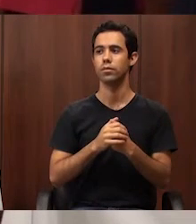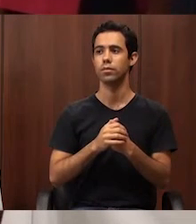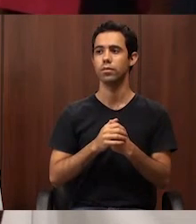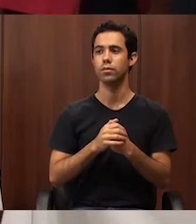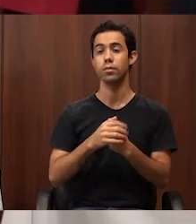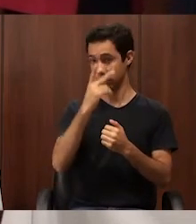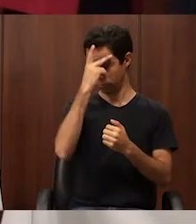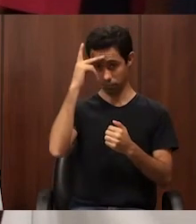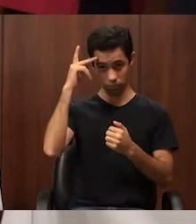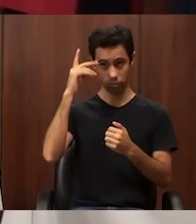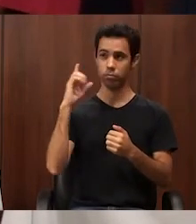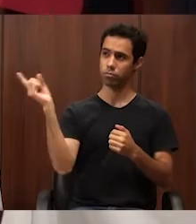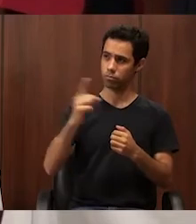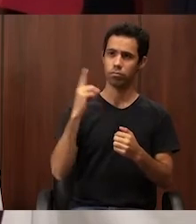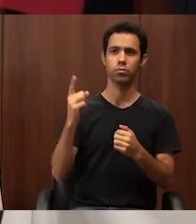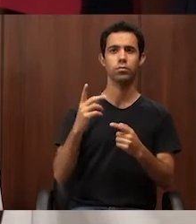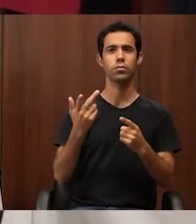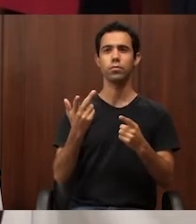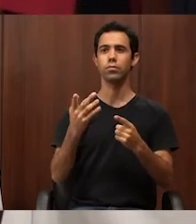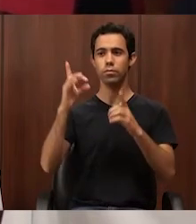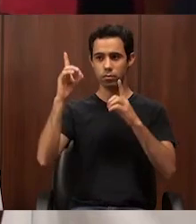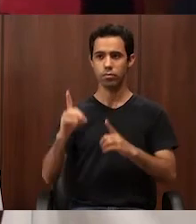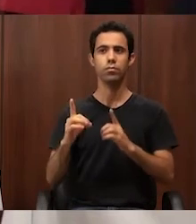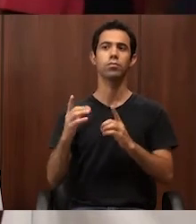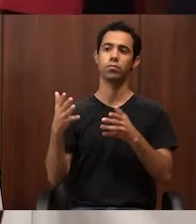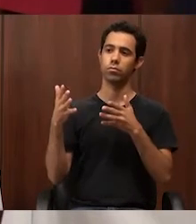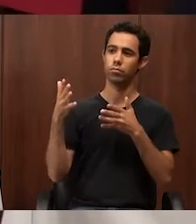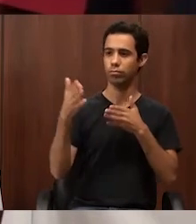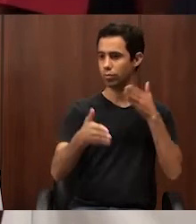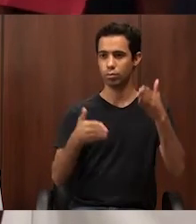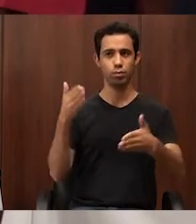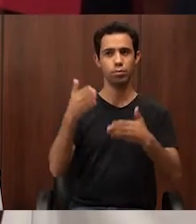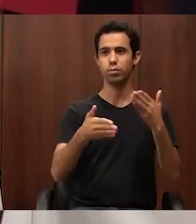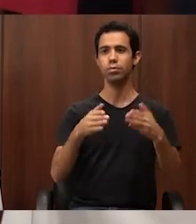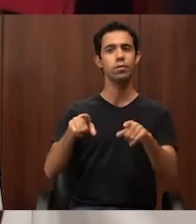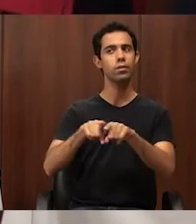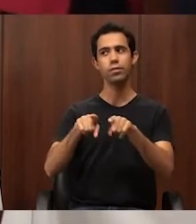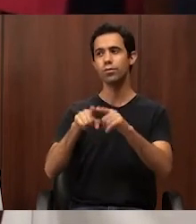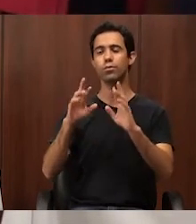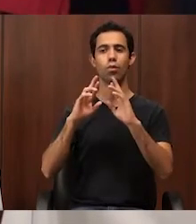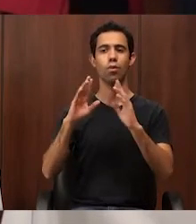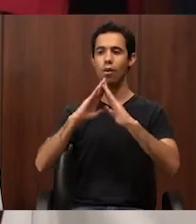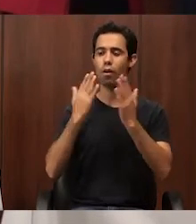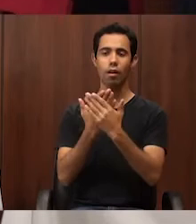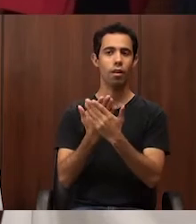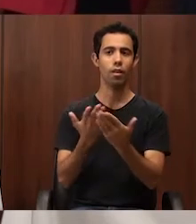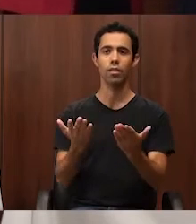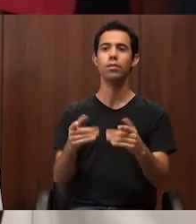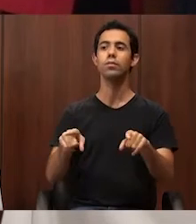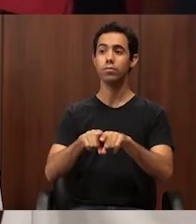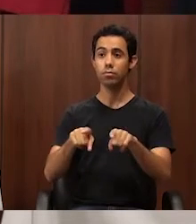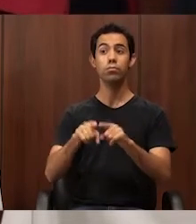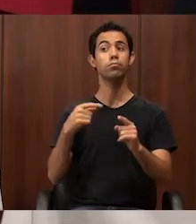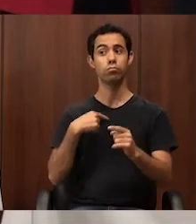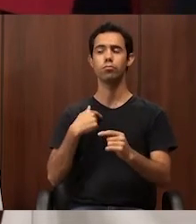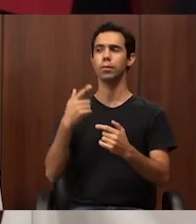as pessoas com deficiência estão chegando na escola e os problemas estão e a informação está chegando. E isso vai levando